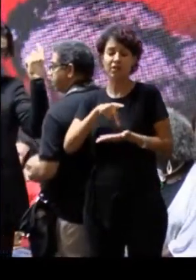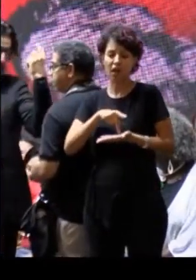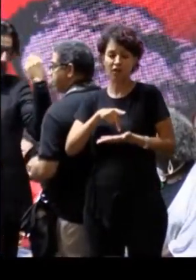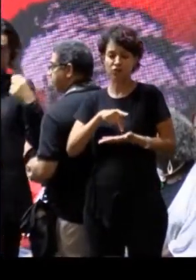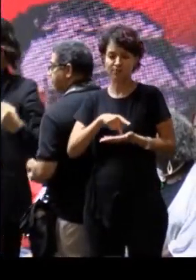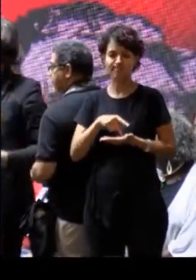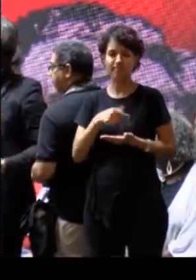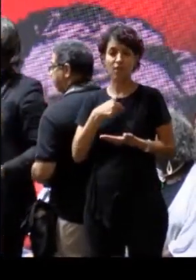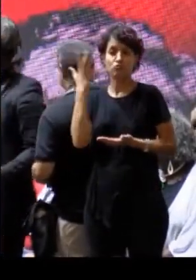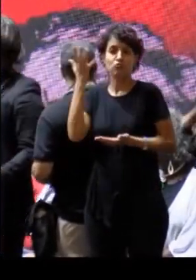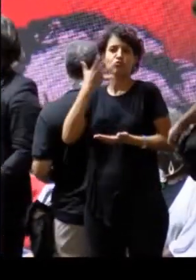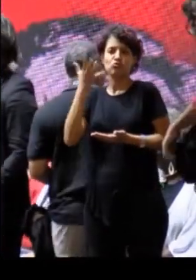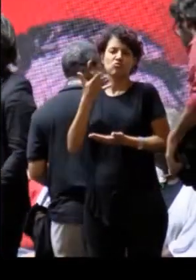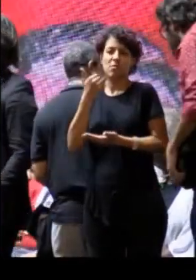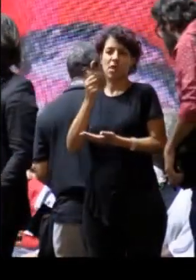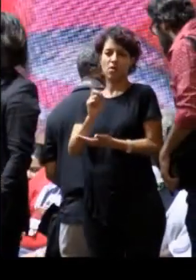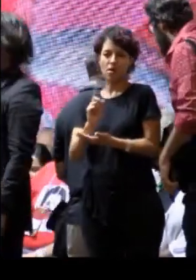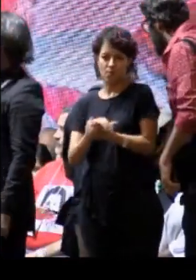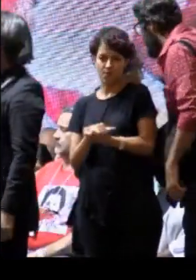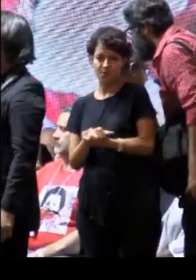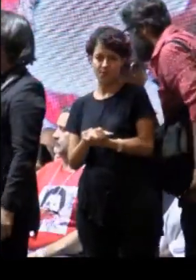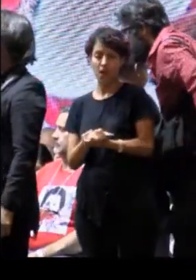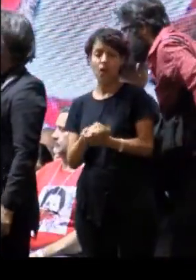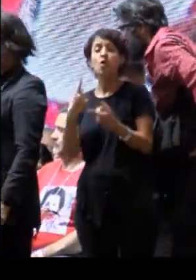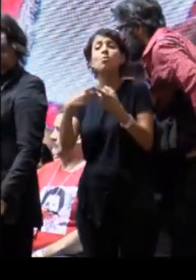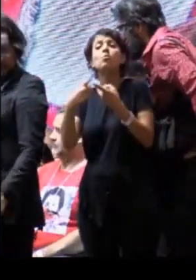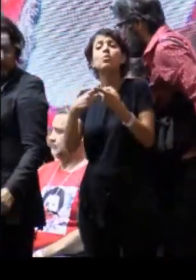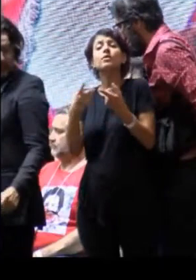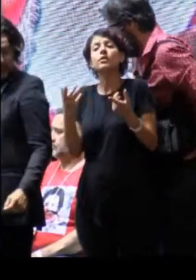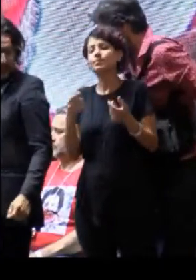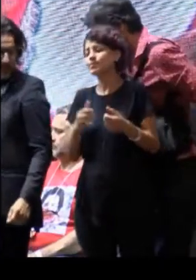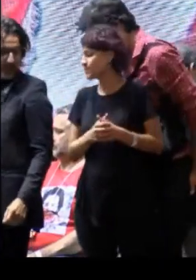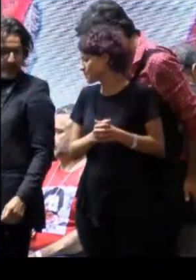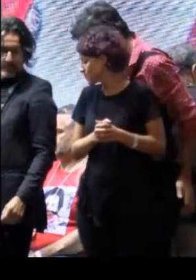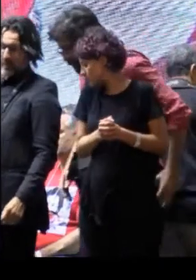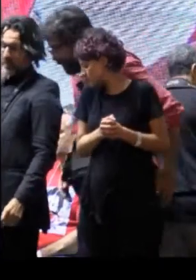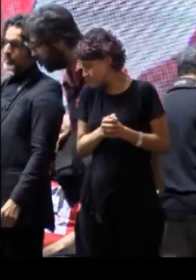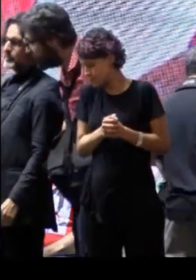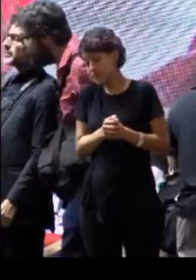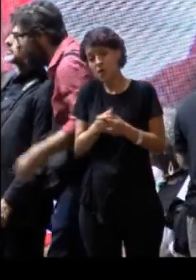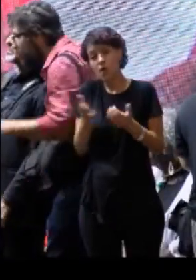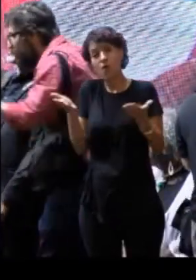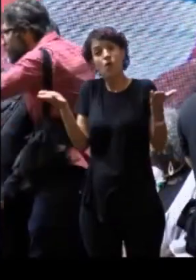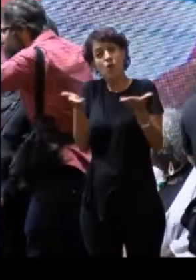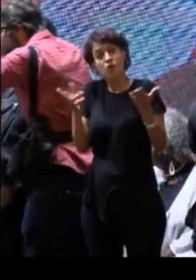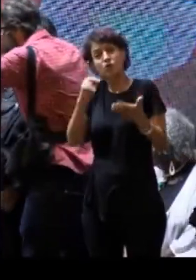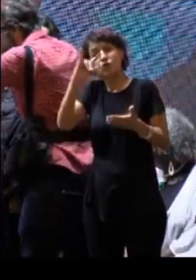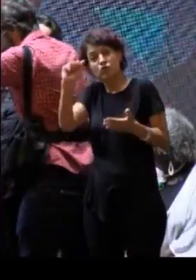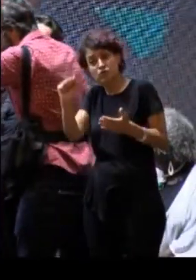fazer um discurso, porque hoje é um dia de agradecimento.